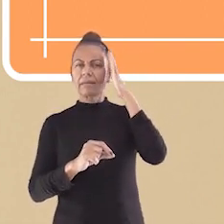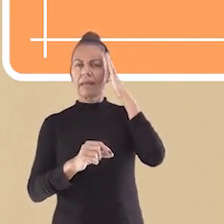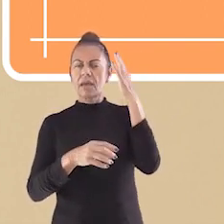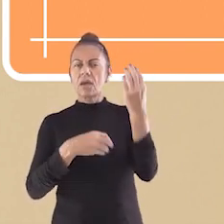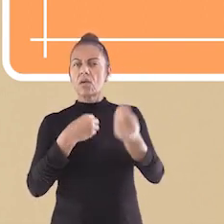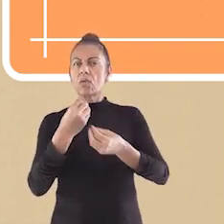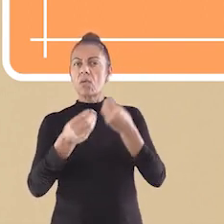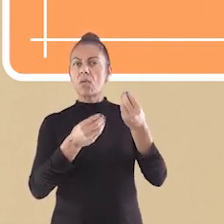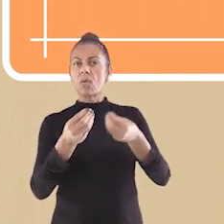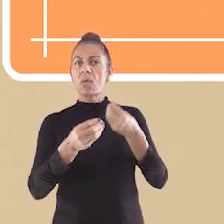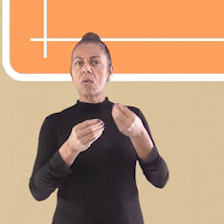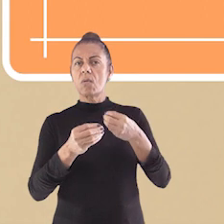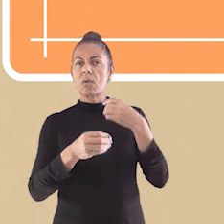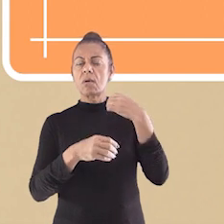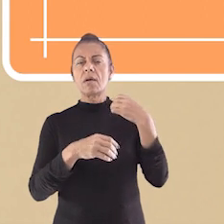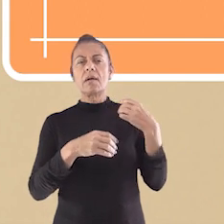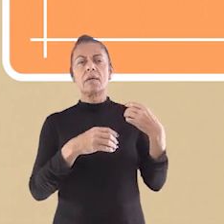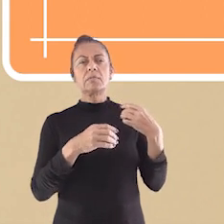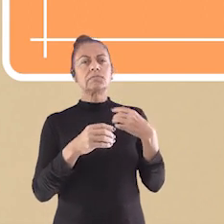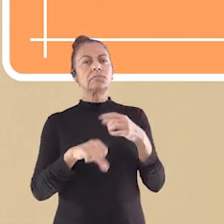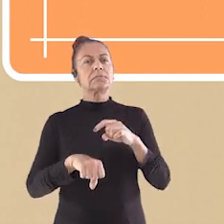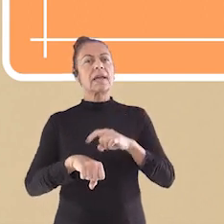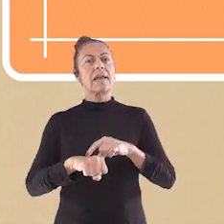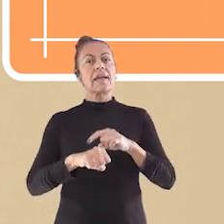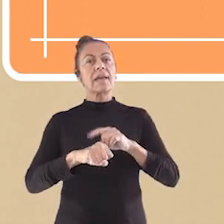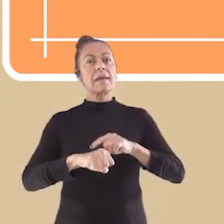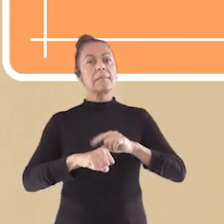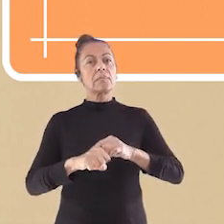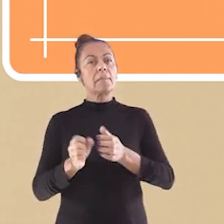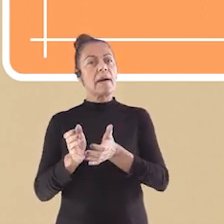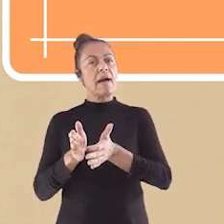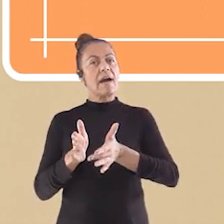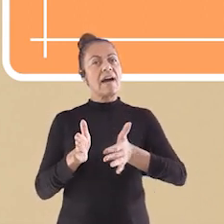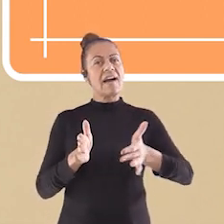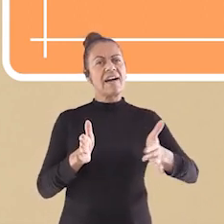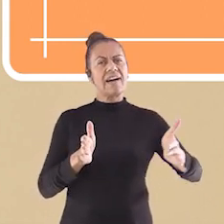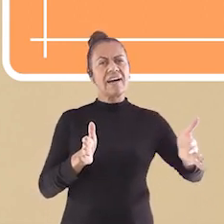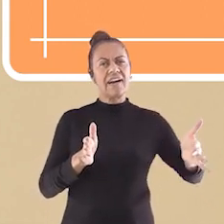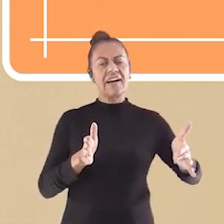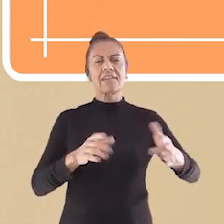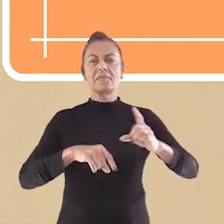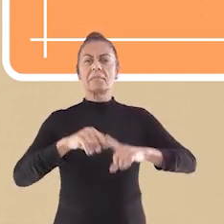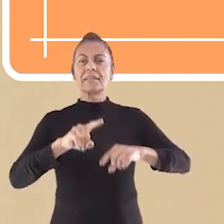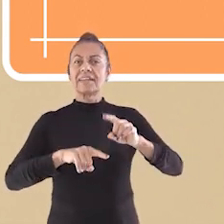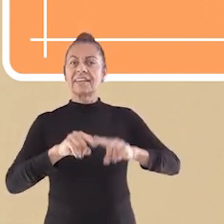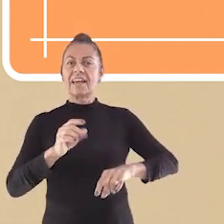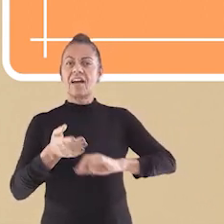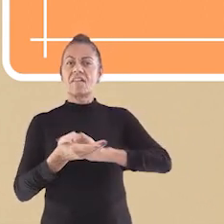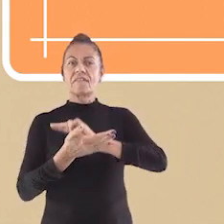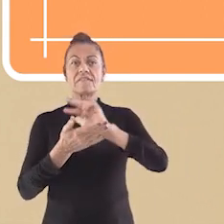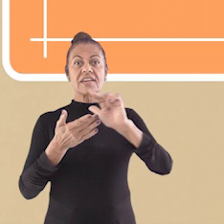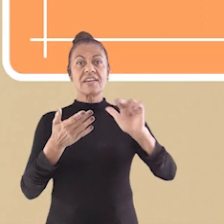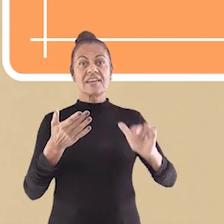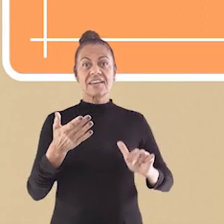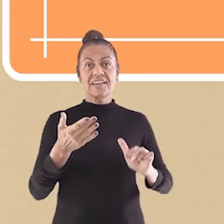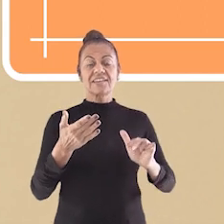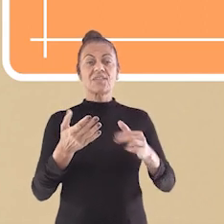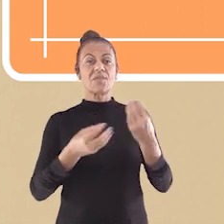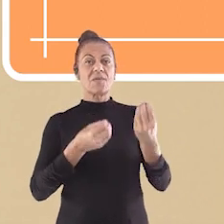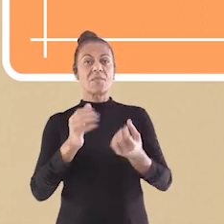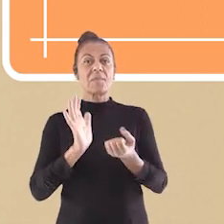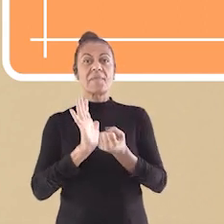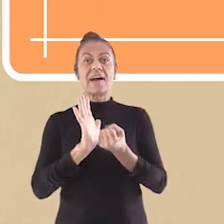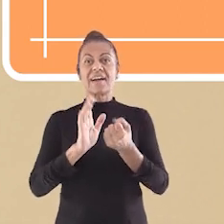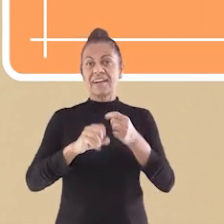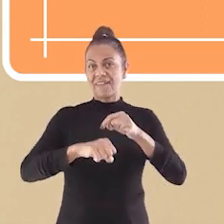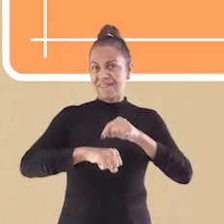dos tempos com diferentes instrumentos de medição. Hora de refletir um pouco. Estudantes, vocês